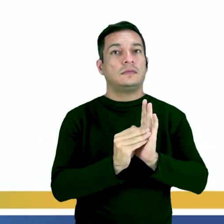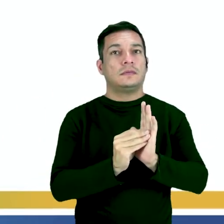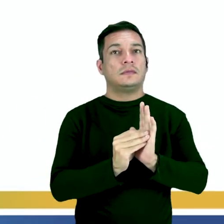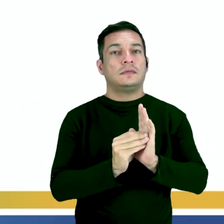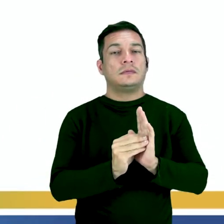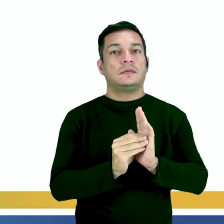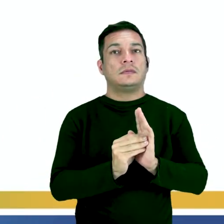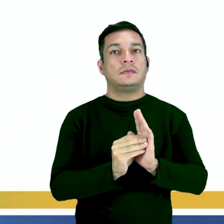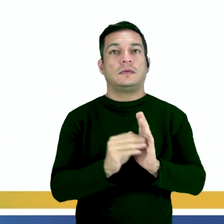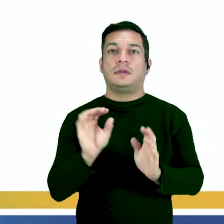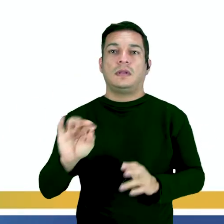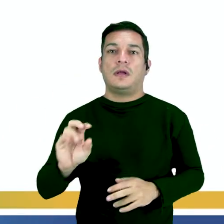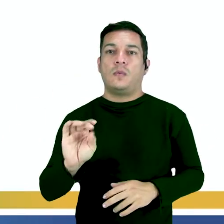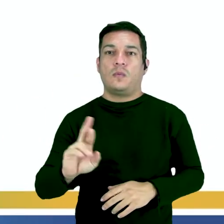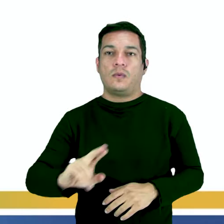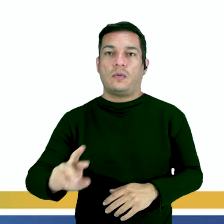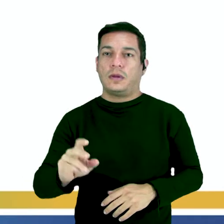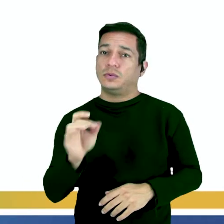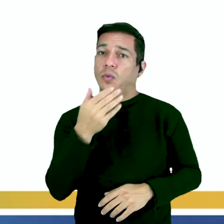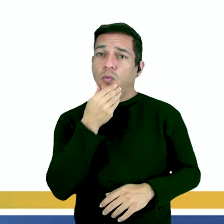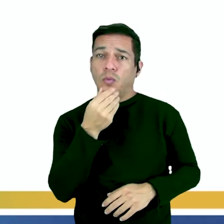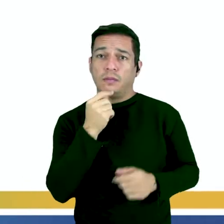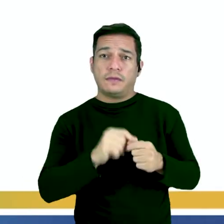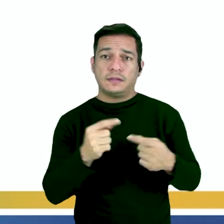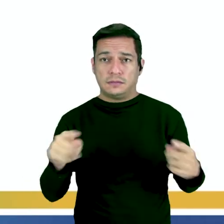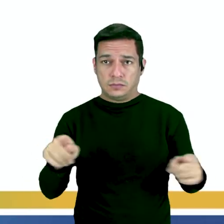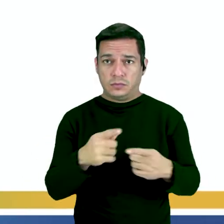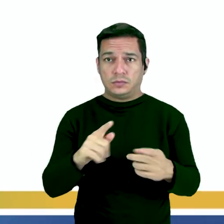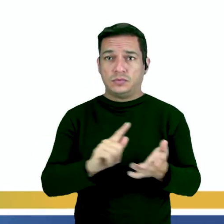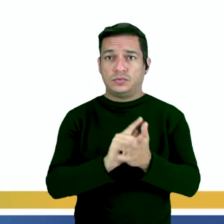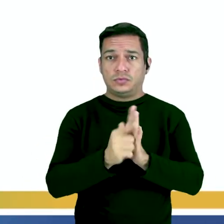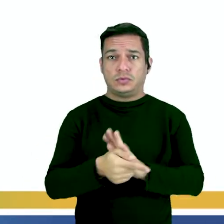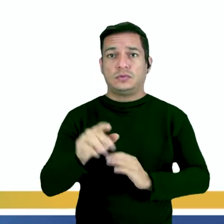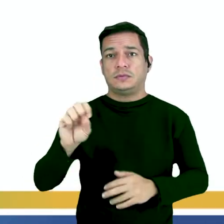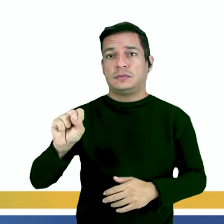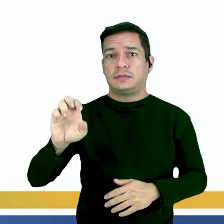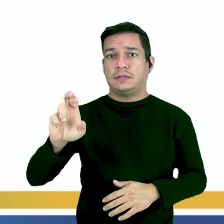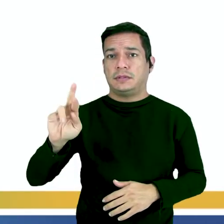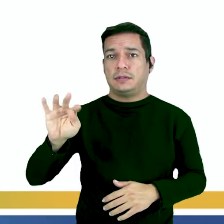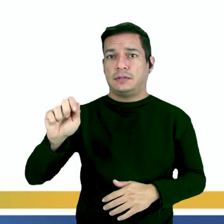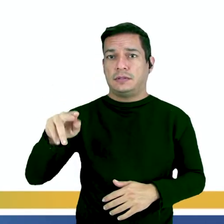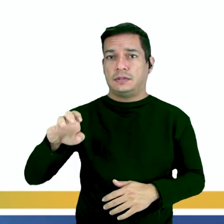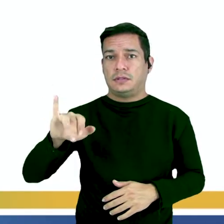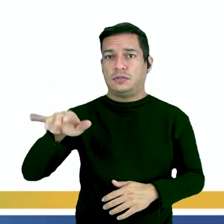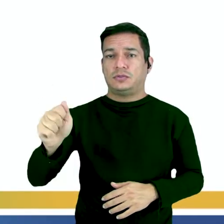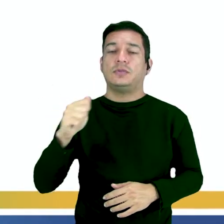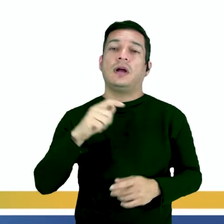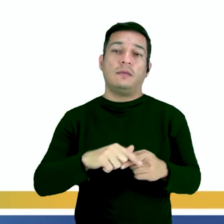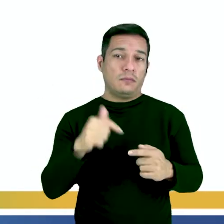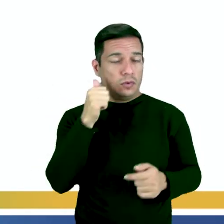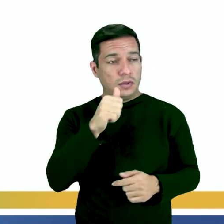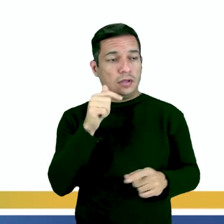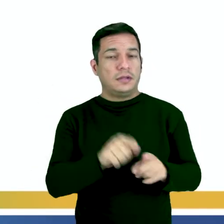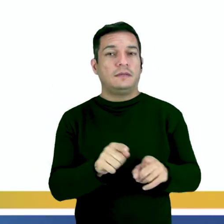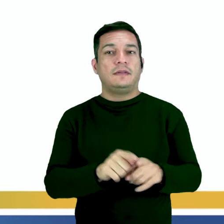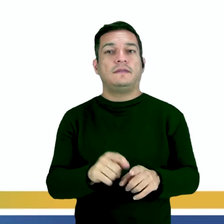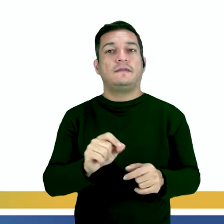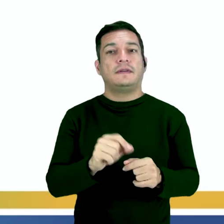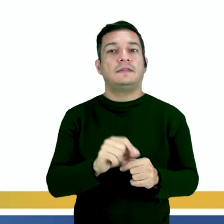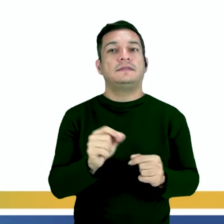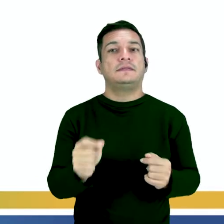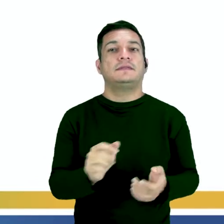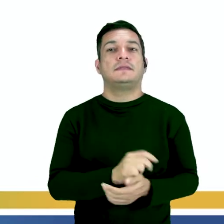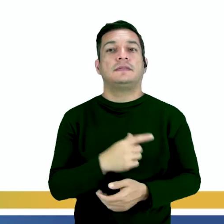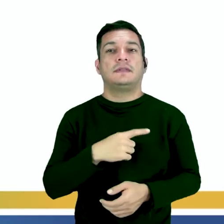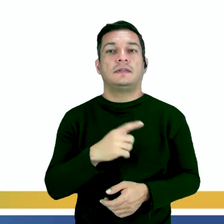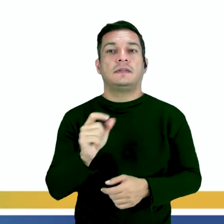são só os homens que fazem música desse gênero, as mulheres também fazem. Essa palavra também, ela